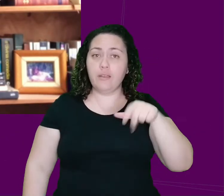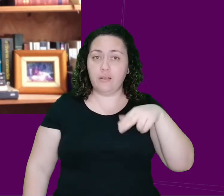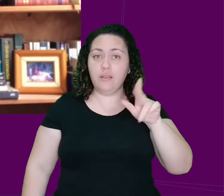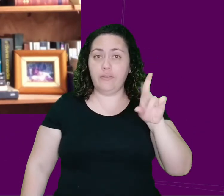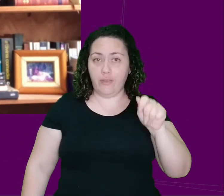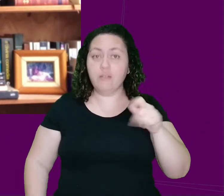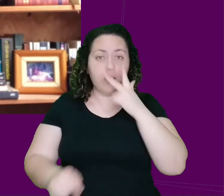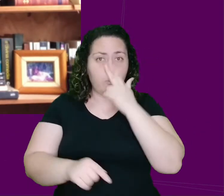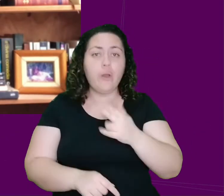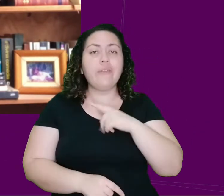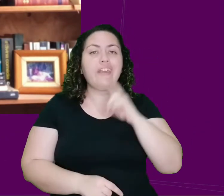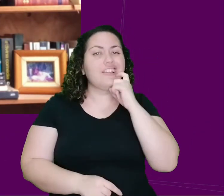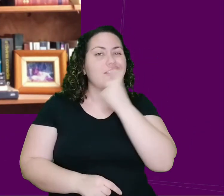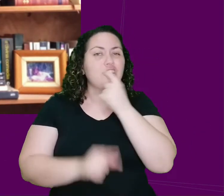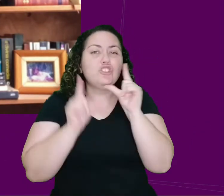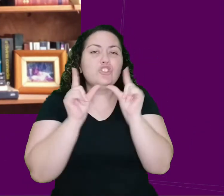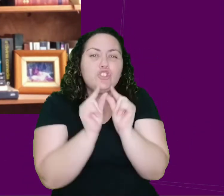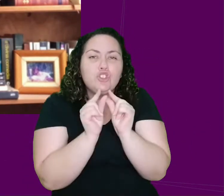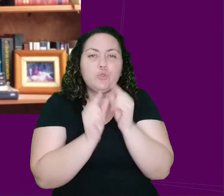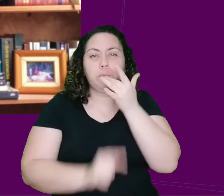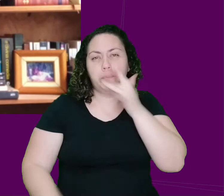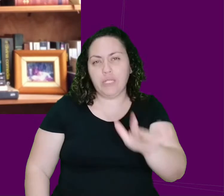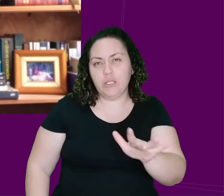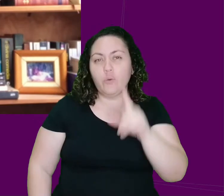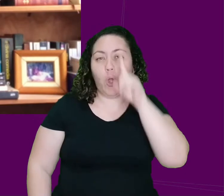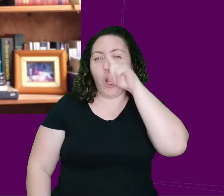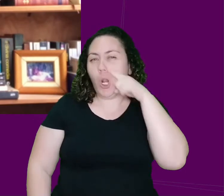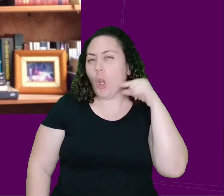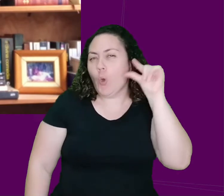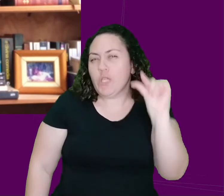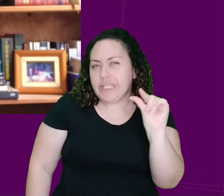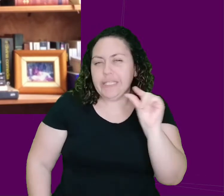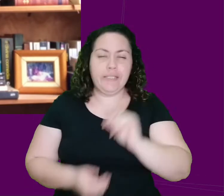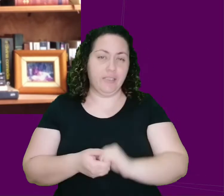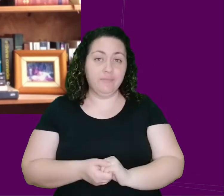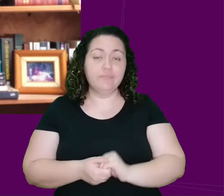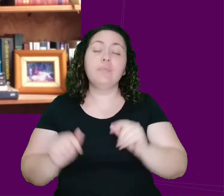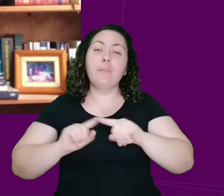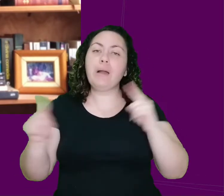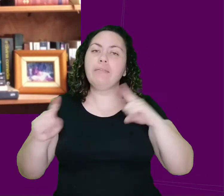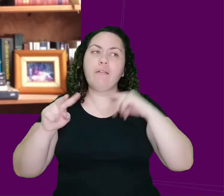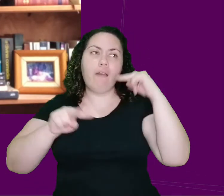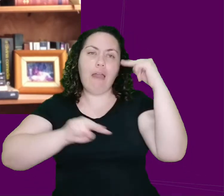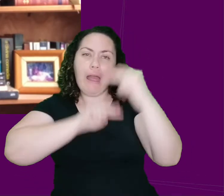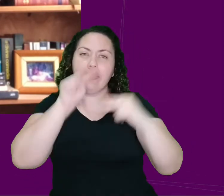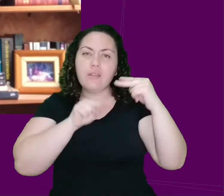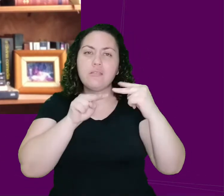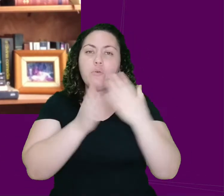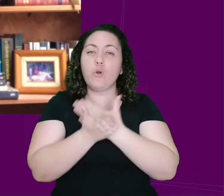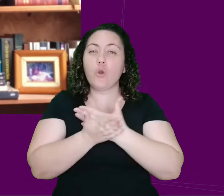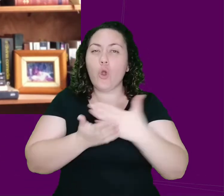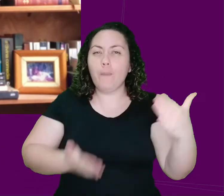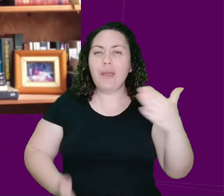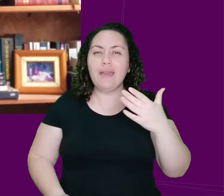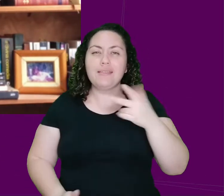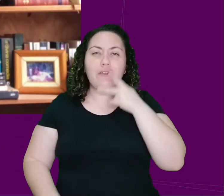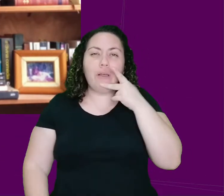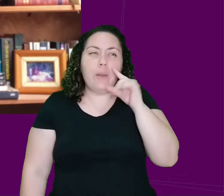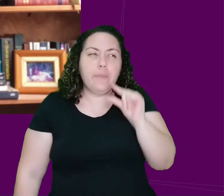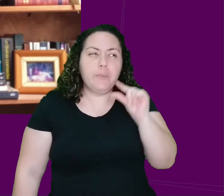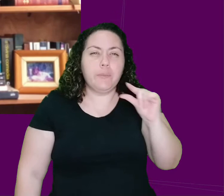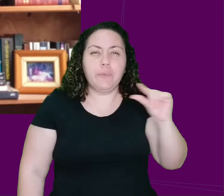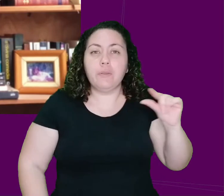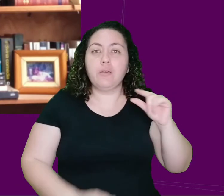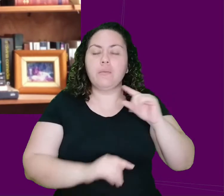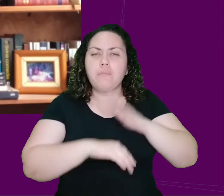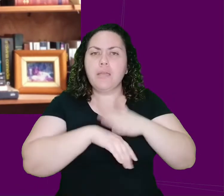Possui dentinhos brancos, é loirinha. No entanto, a atração que sente faz com que esses diminutivos se repitam mais